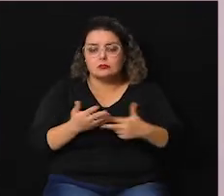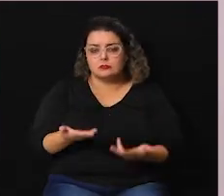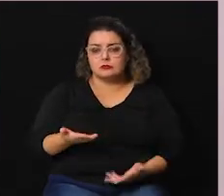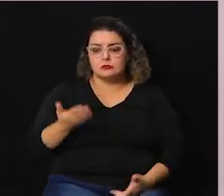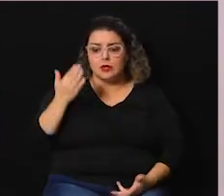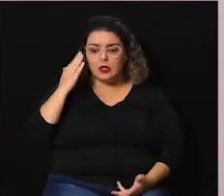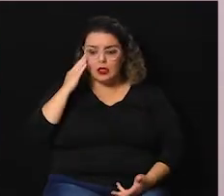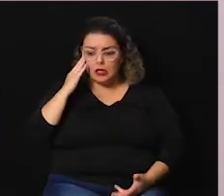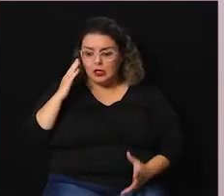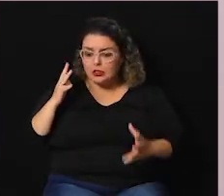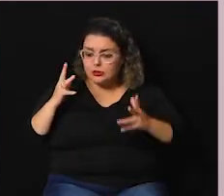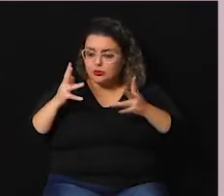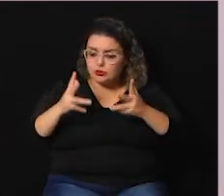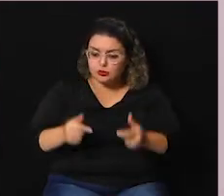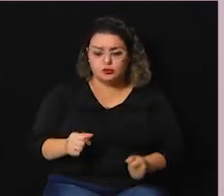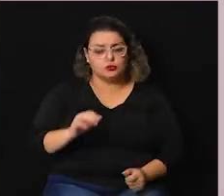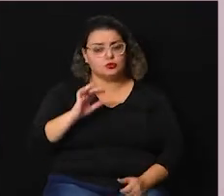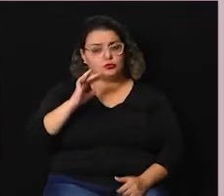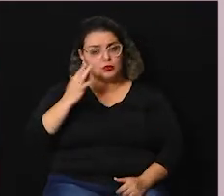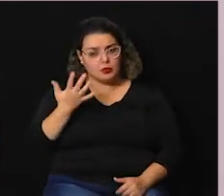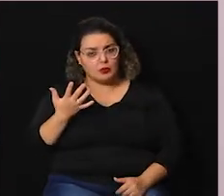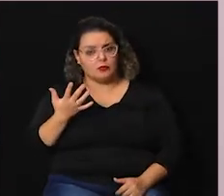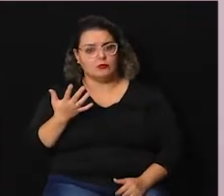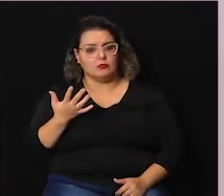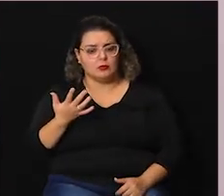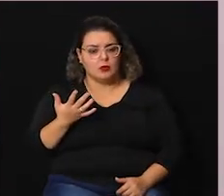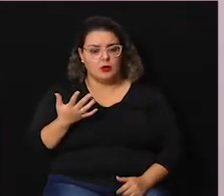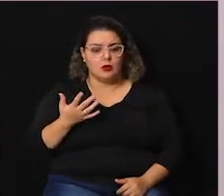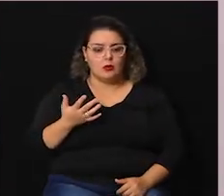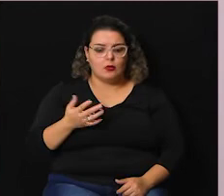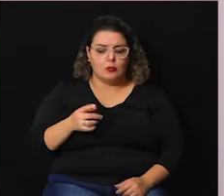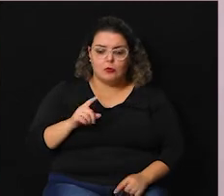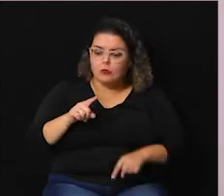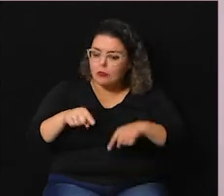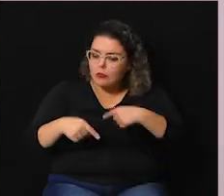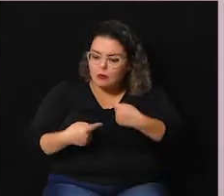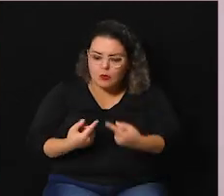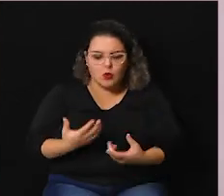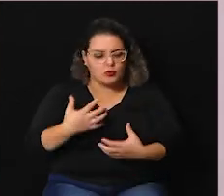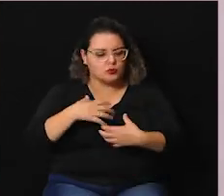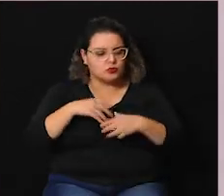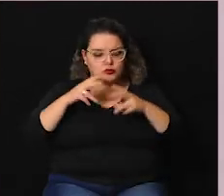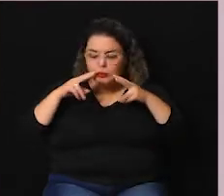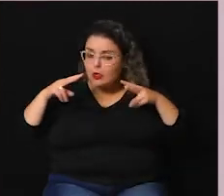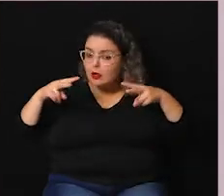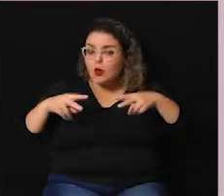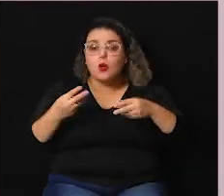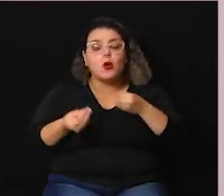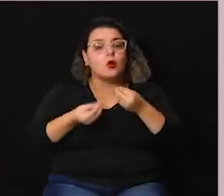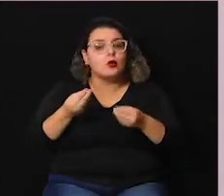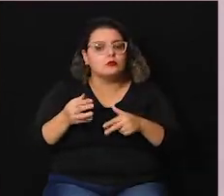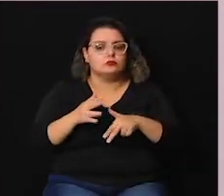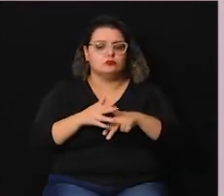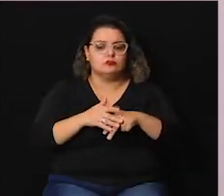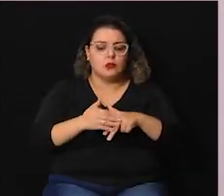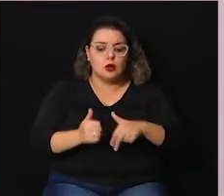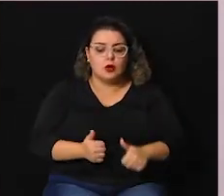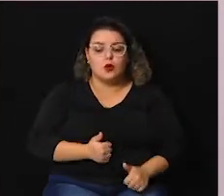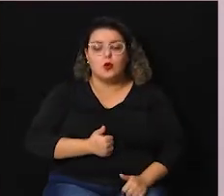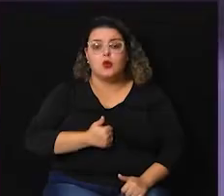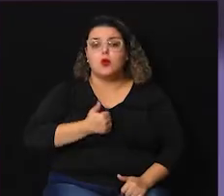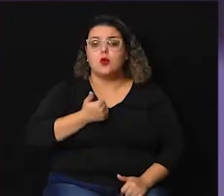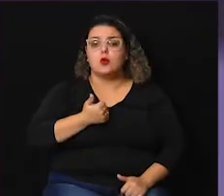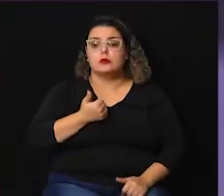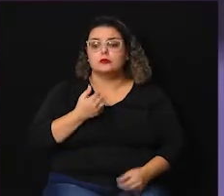para entender toda essa situação, ver a questão de uma outra forma, como fazer esse paciente ter